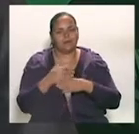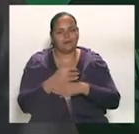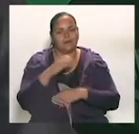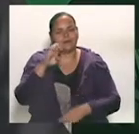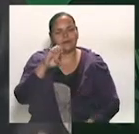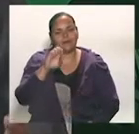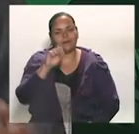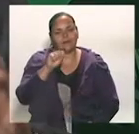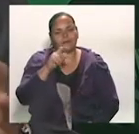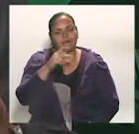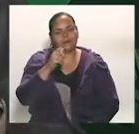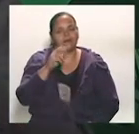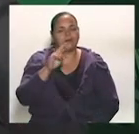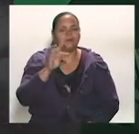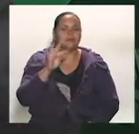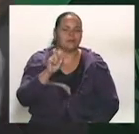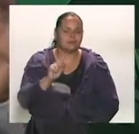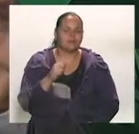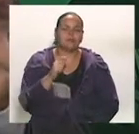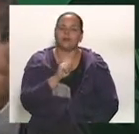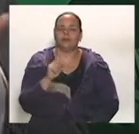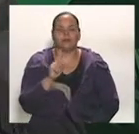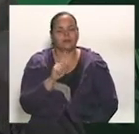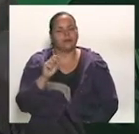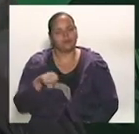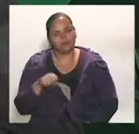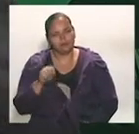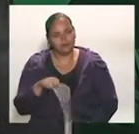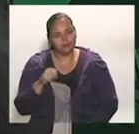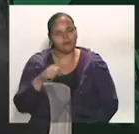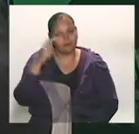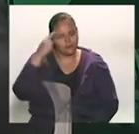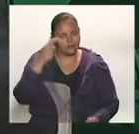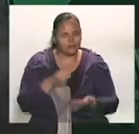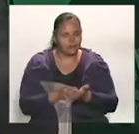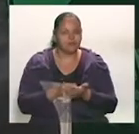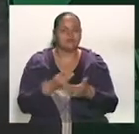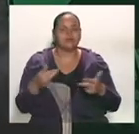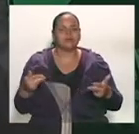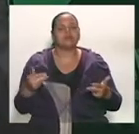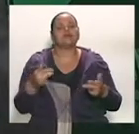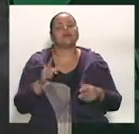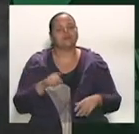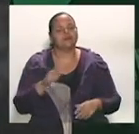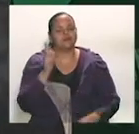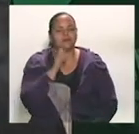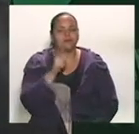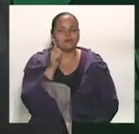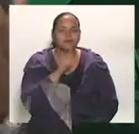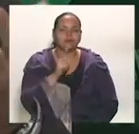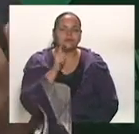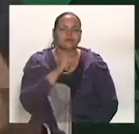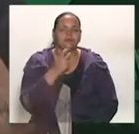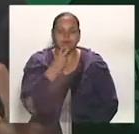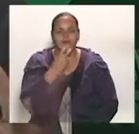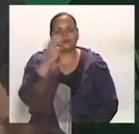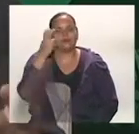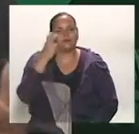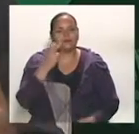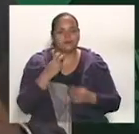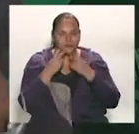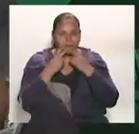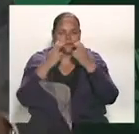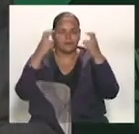A democracia começou em o não e o sim para decidir determinada coisa. Quem ganhasse é quem gritasse mais